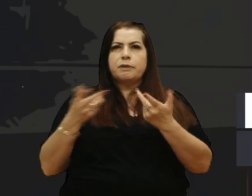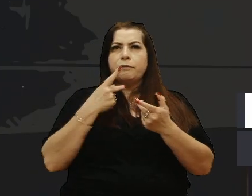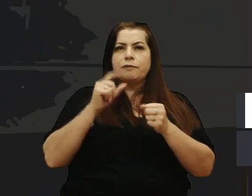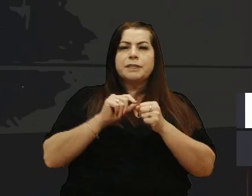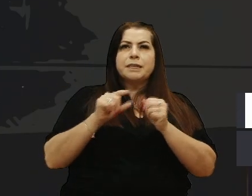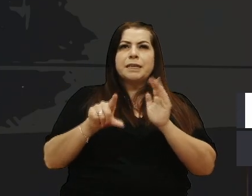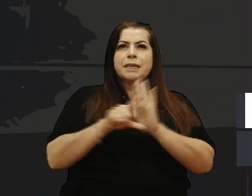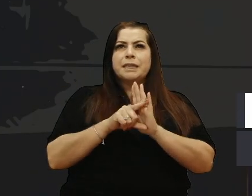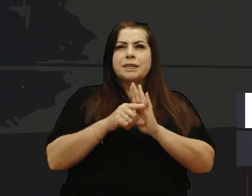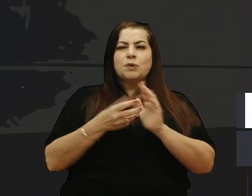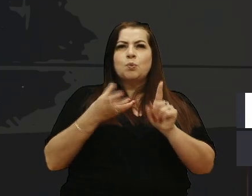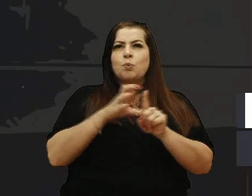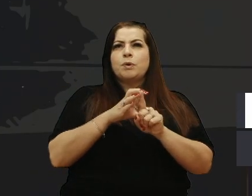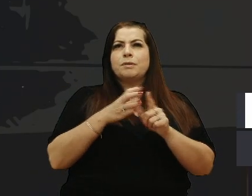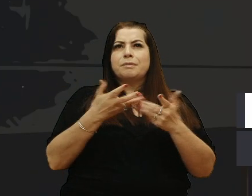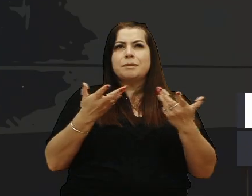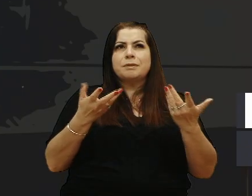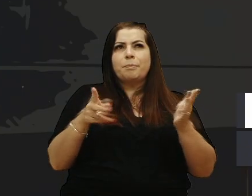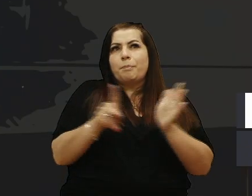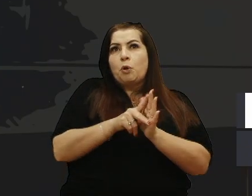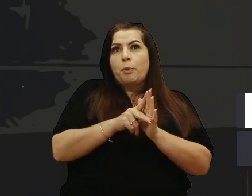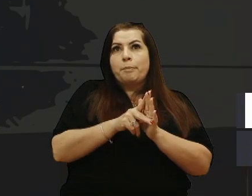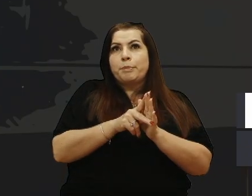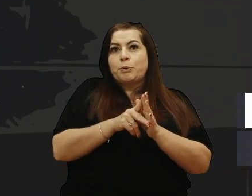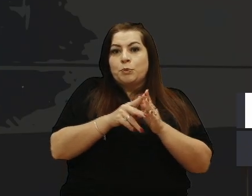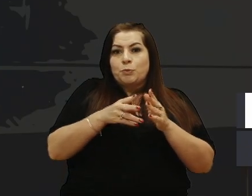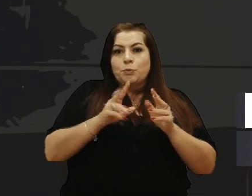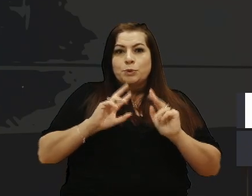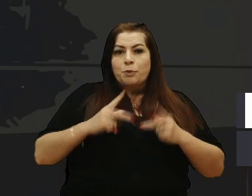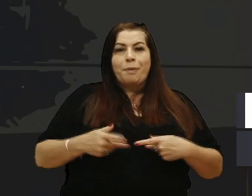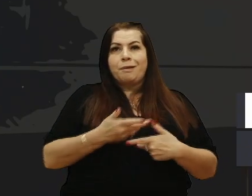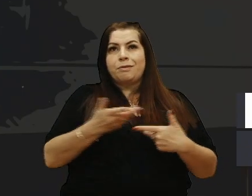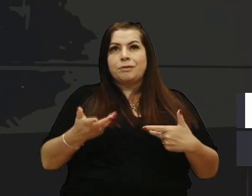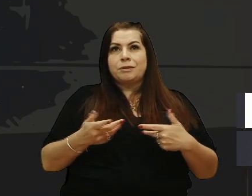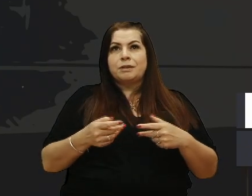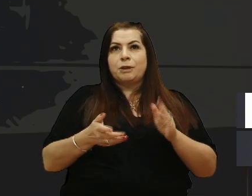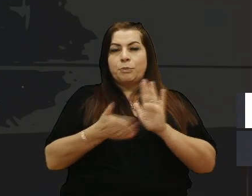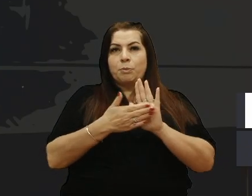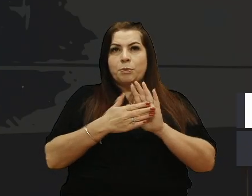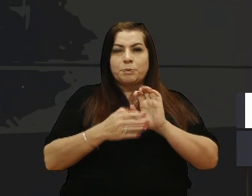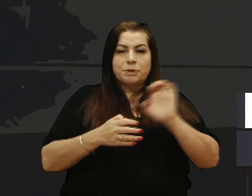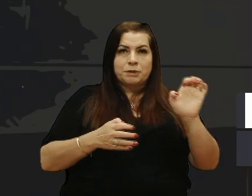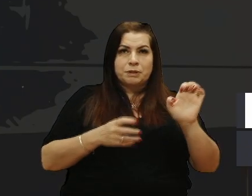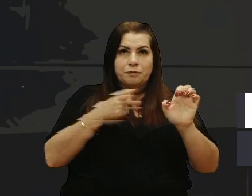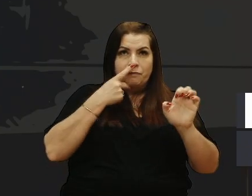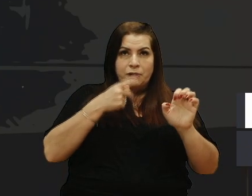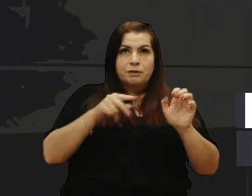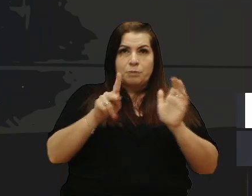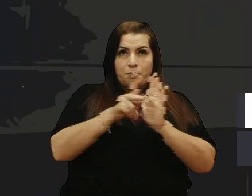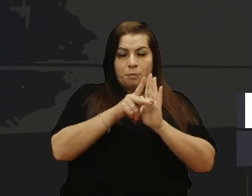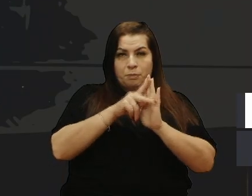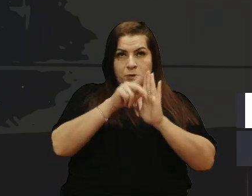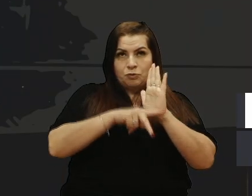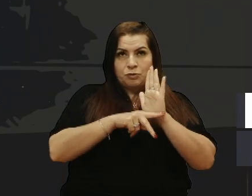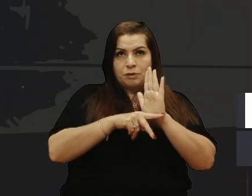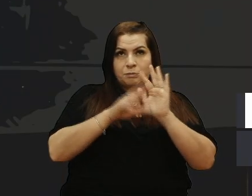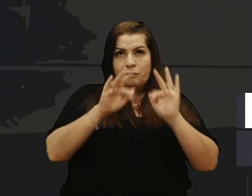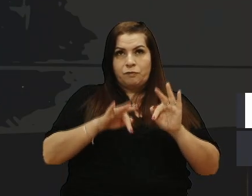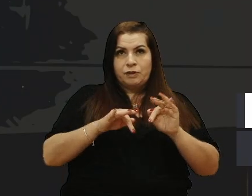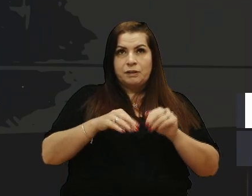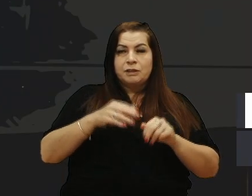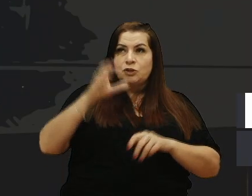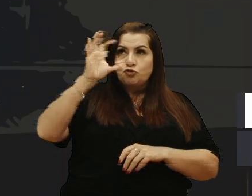fazer lei contra a natureza, vereador Iago. Eu proponho que a esquerda venha aqui e proponha um projeto de lei para que não caia mais